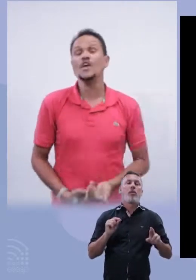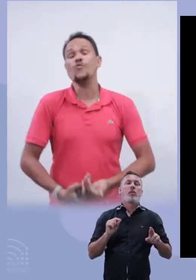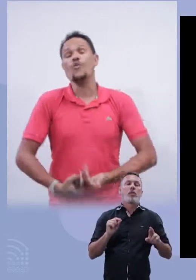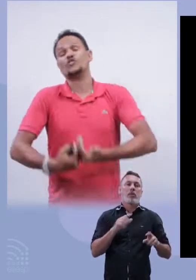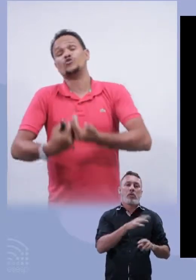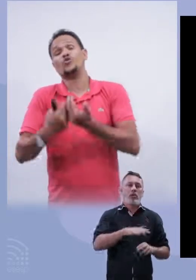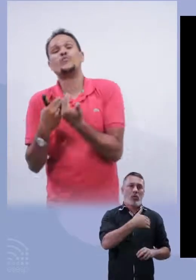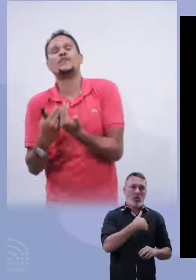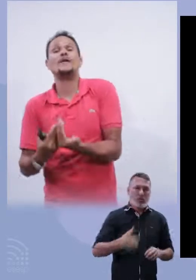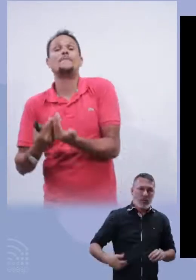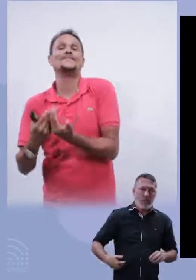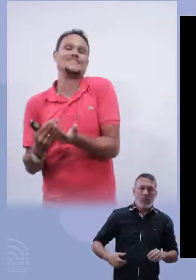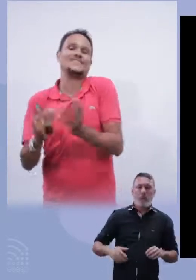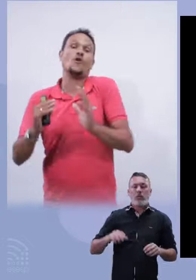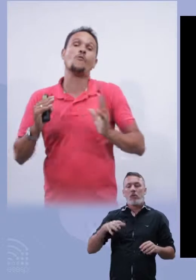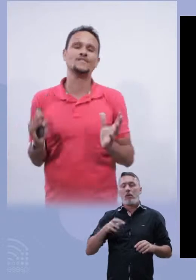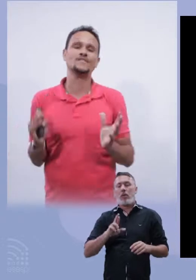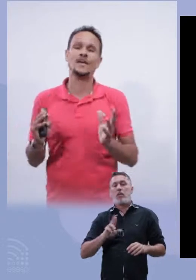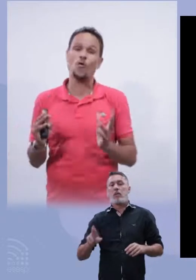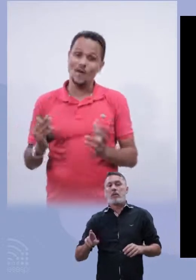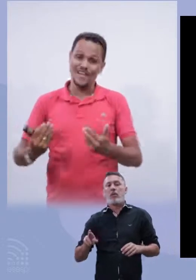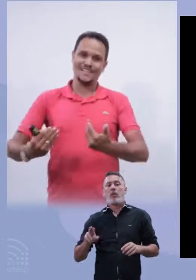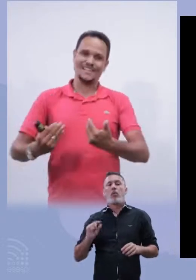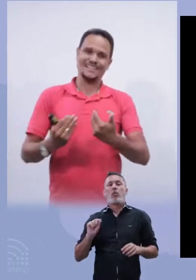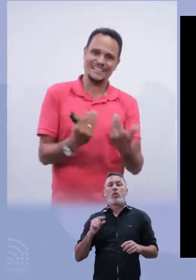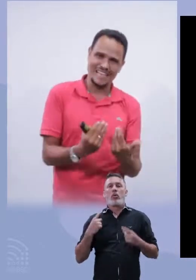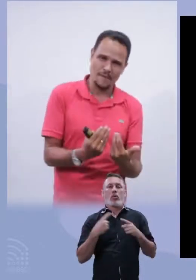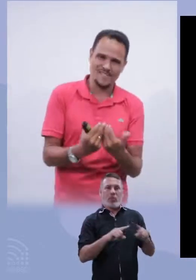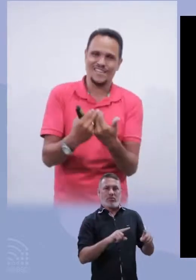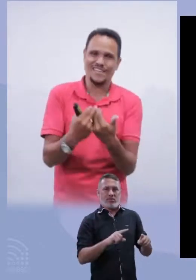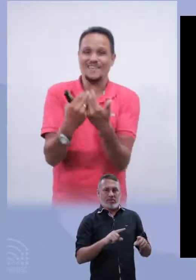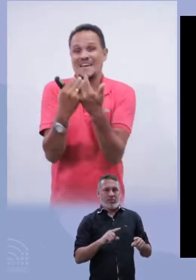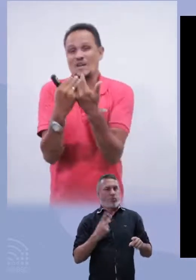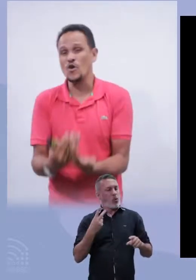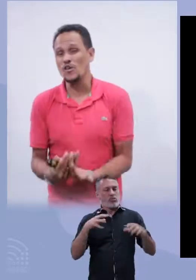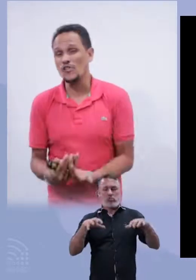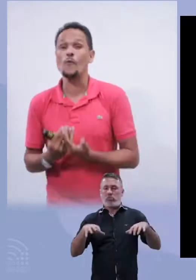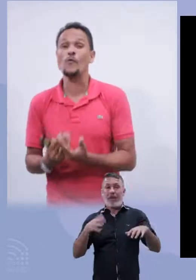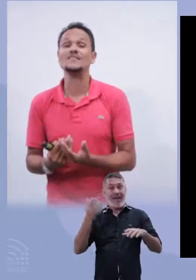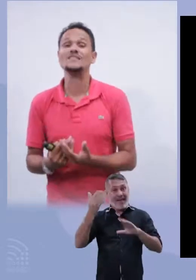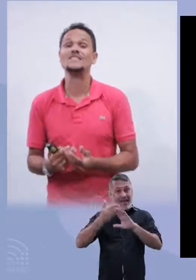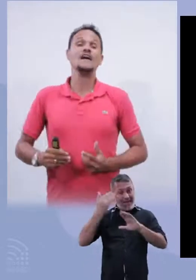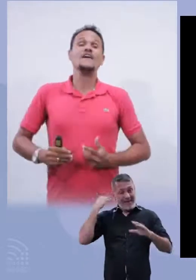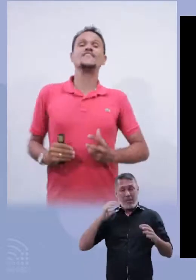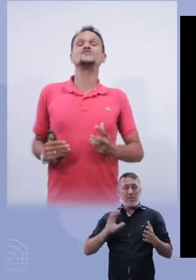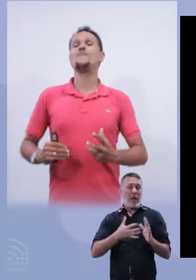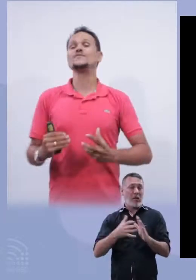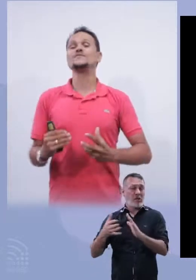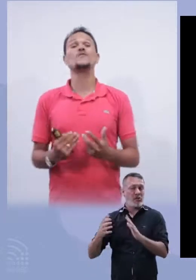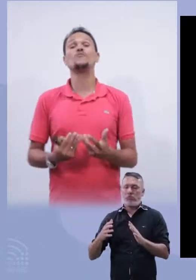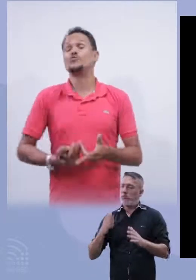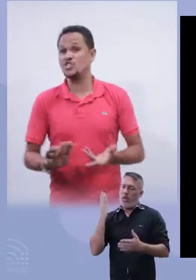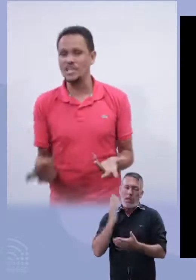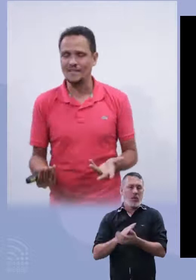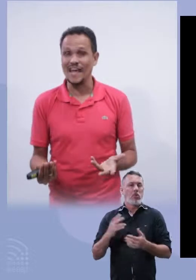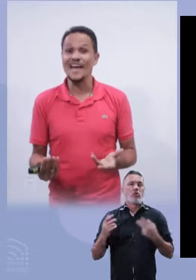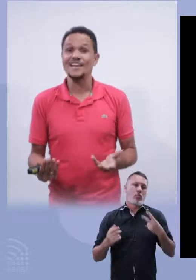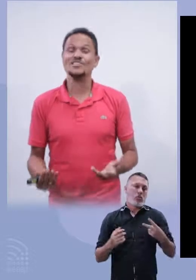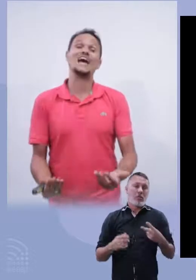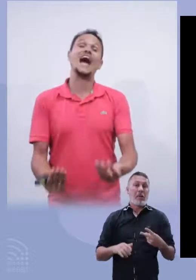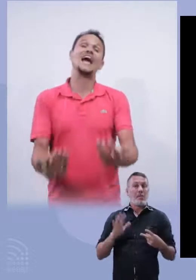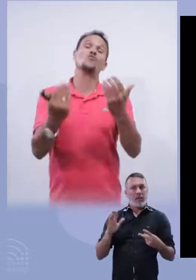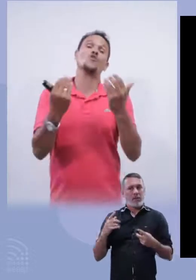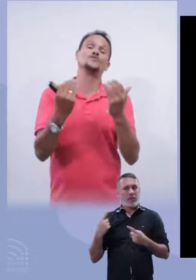governamental e um outro grupo que vai pertencer à oposição. Lembre-se que, quando eu falo oposição, vai ser uma oposição muito